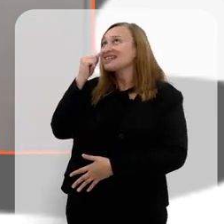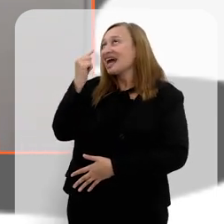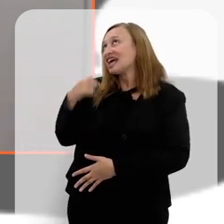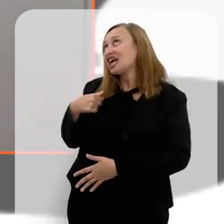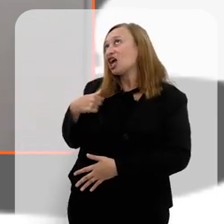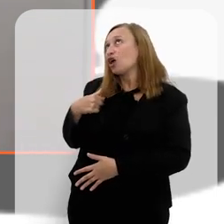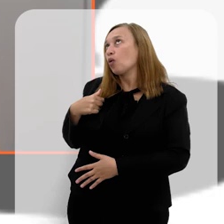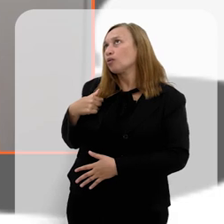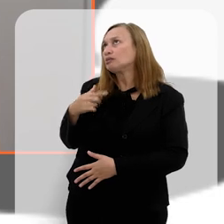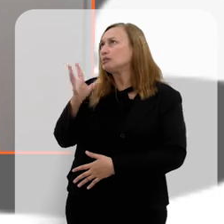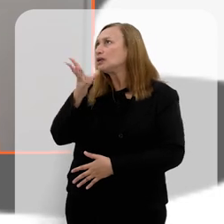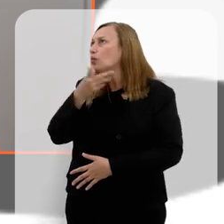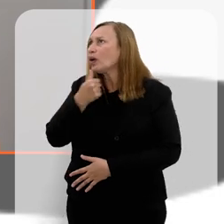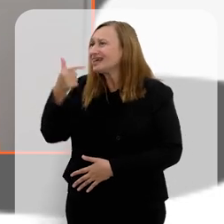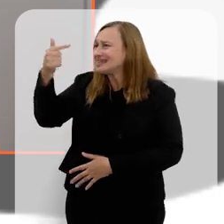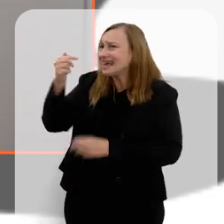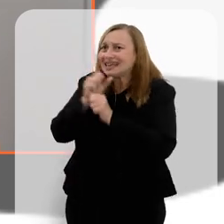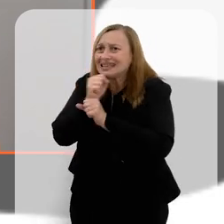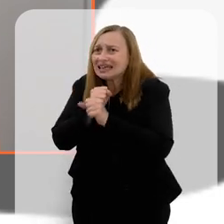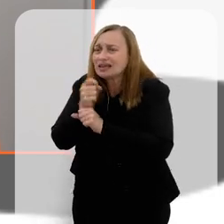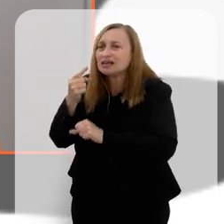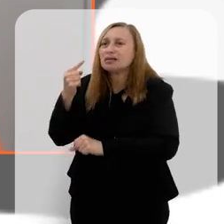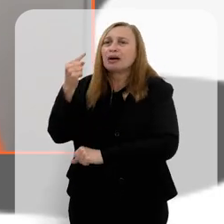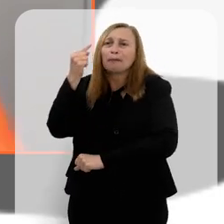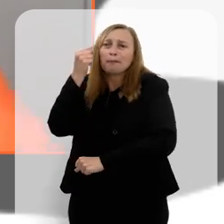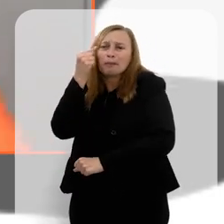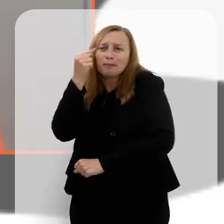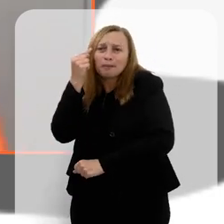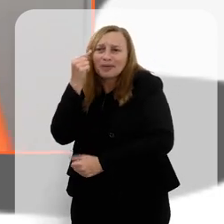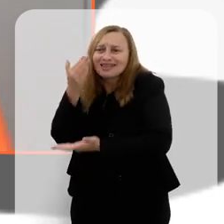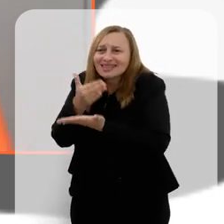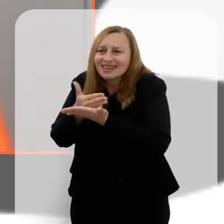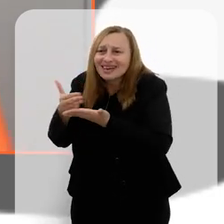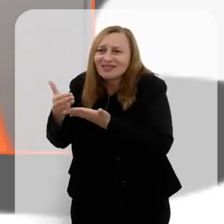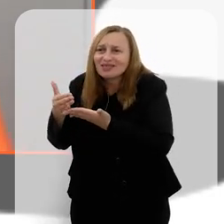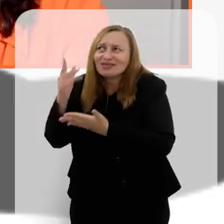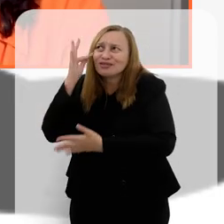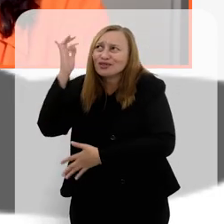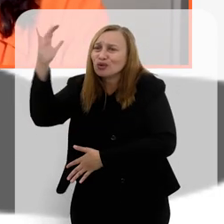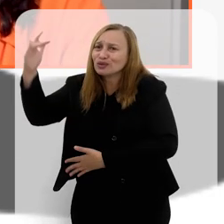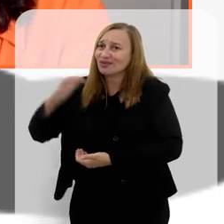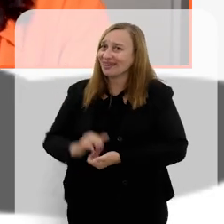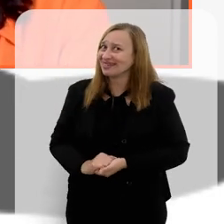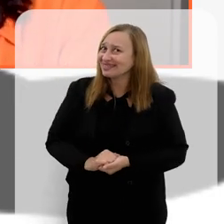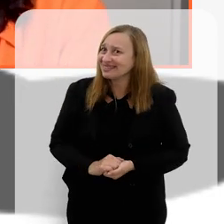Mamãe, de pensar que eu levei 7 anos para começar a filosofar."